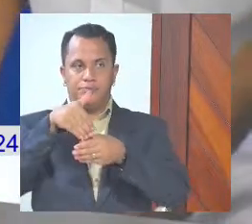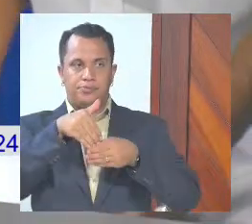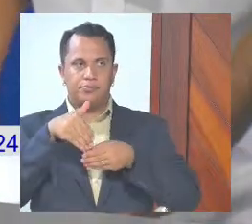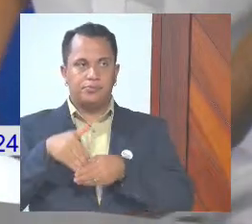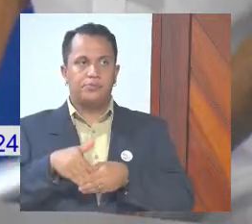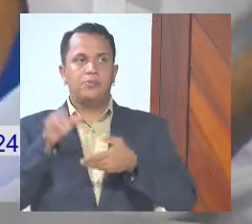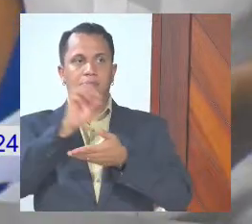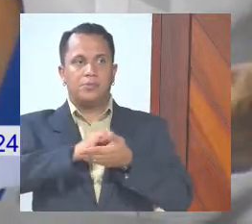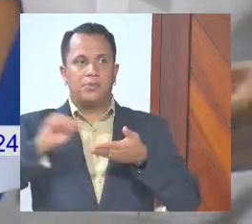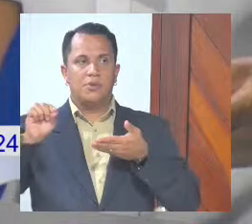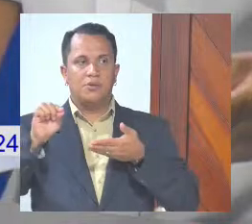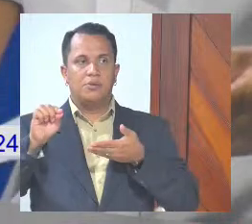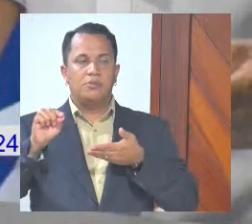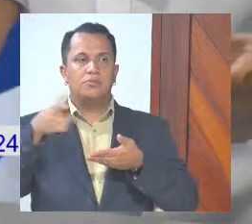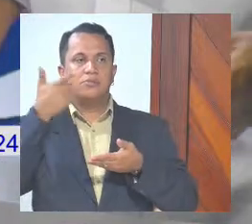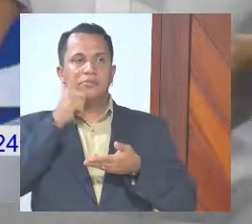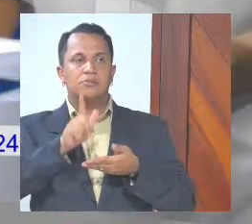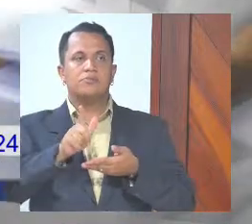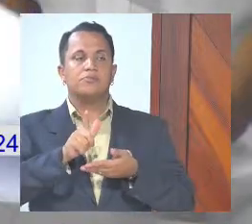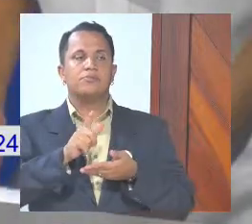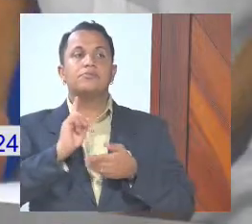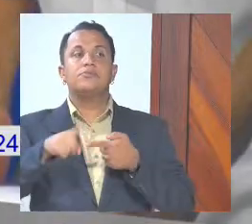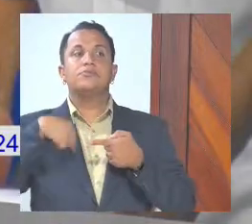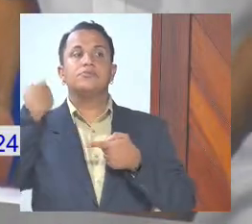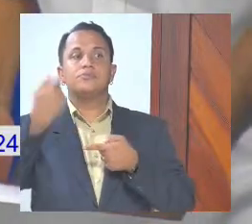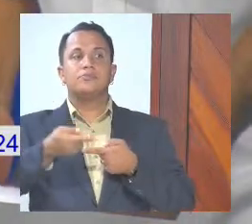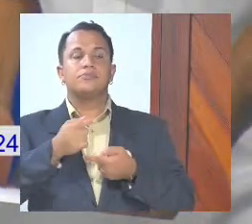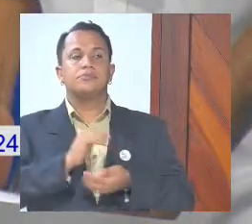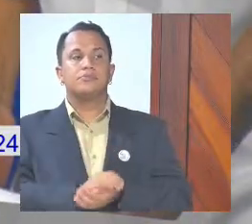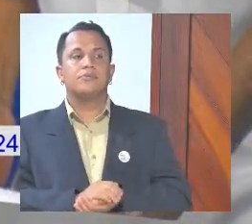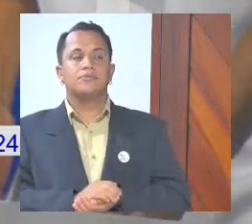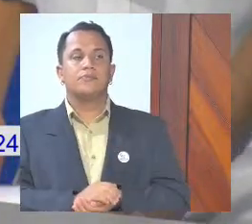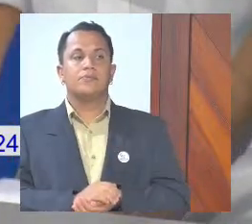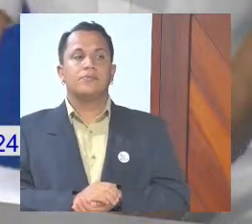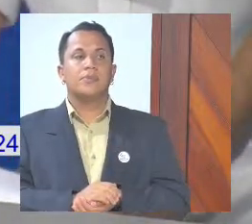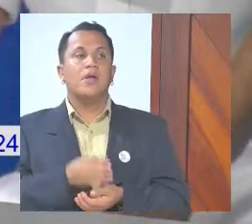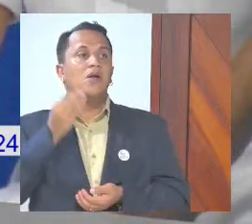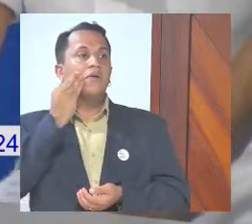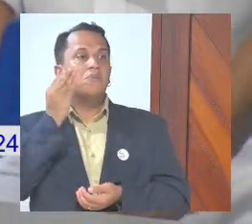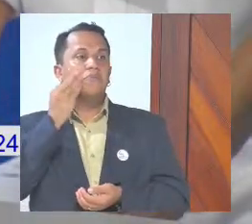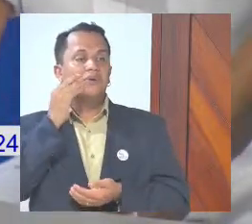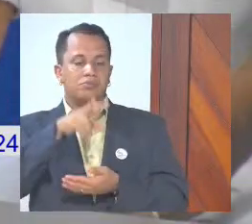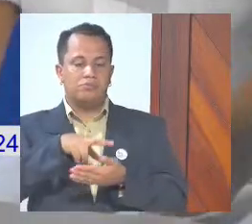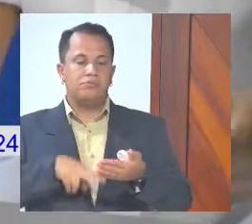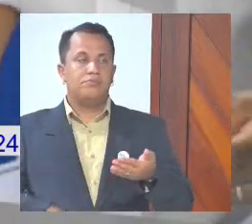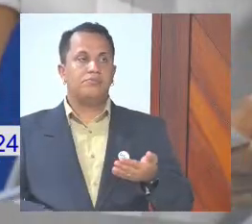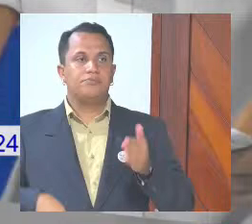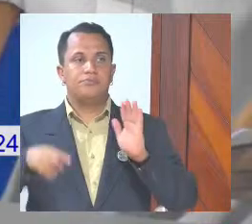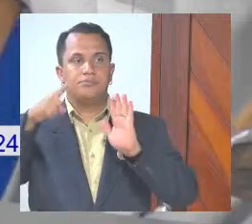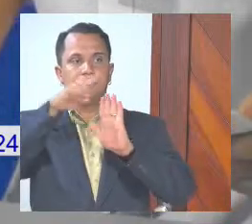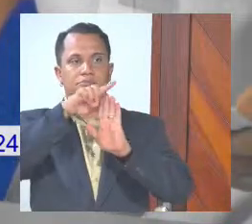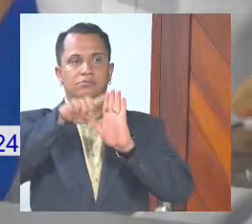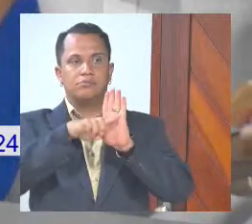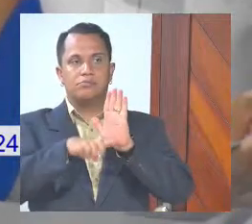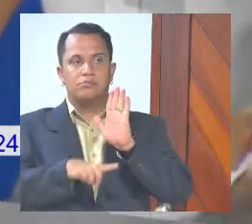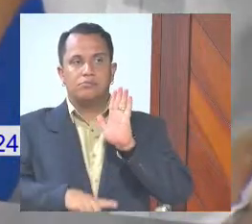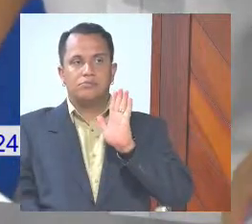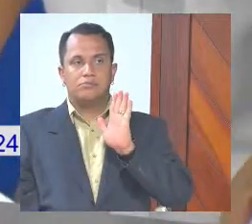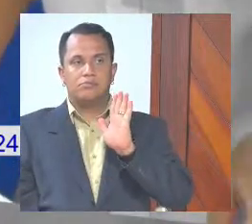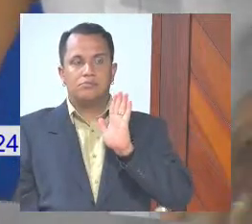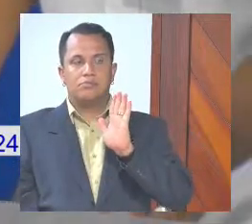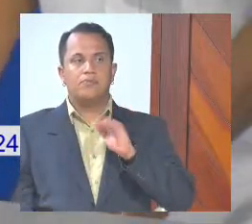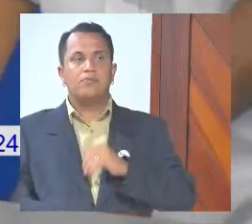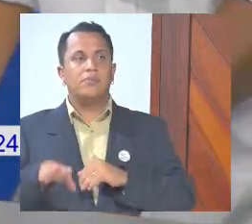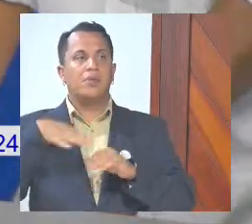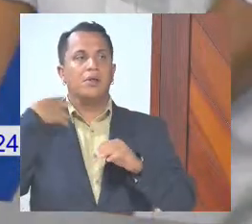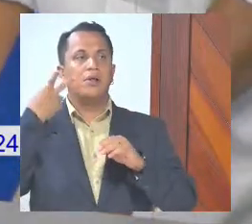é aprovada. Prosseguindo com o expediente, realizou-se a leitura das proposições proposta